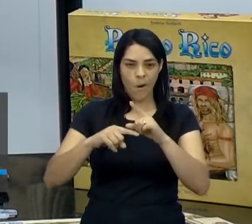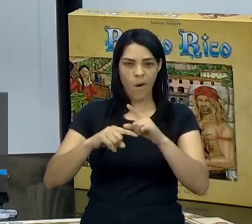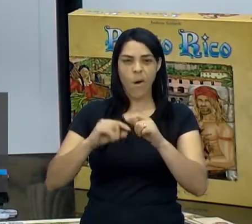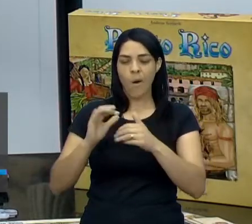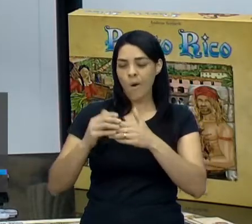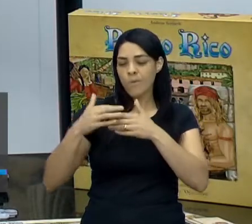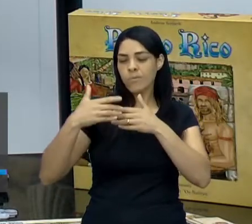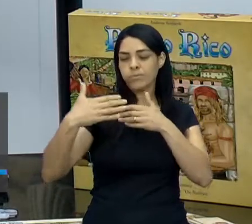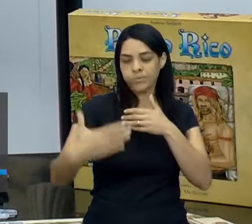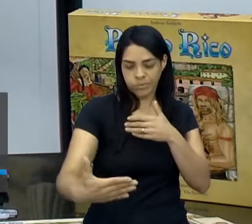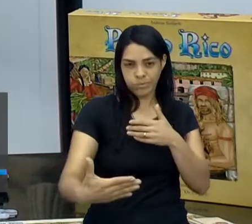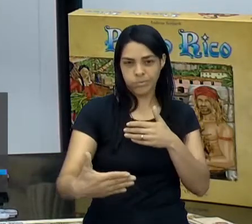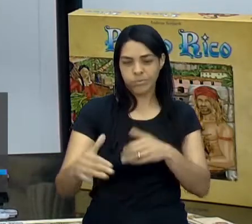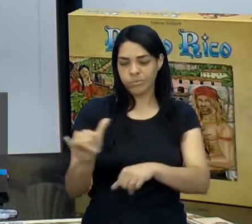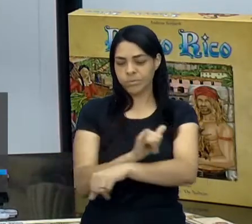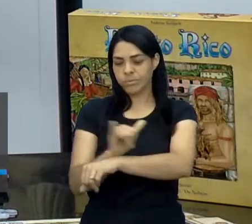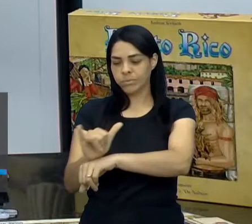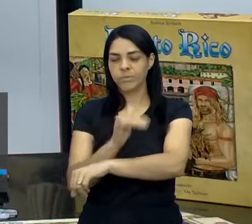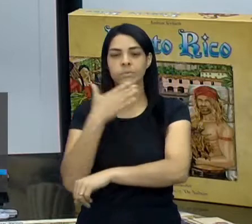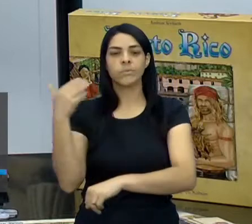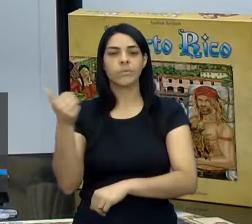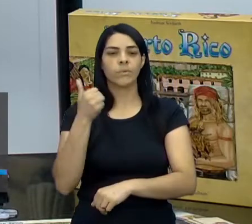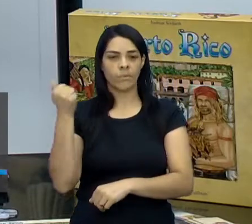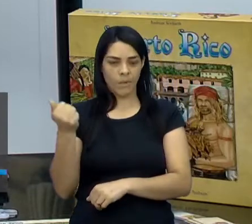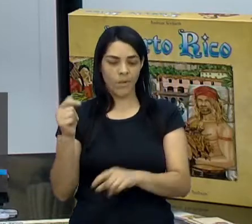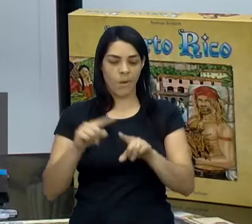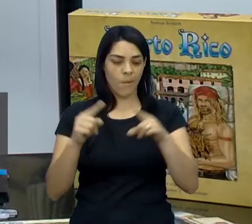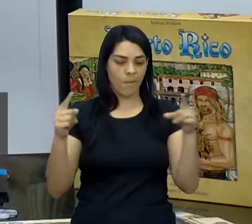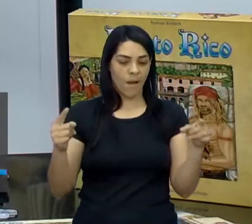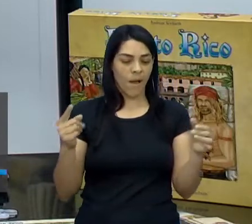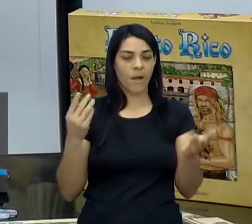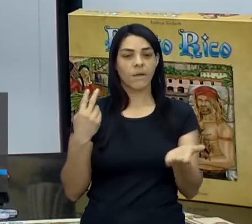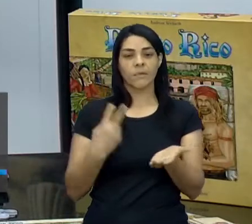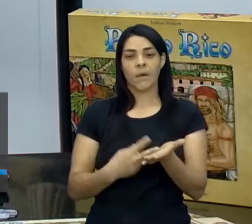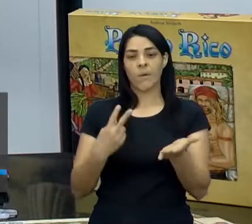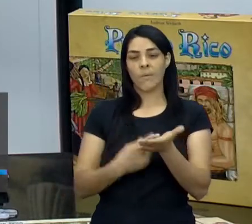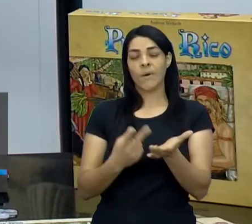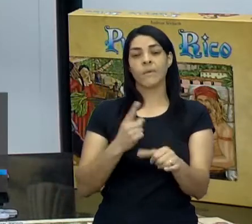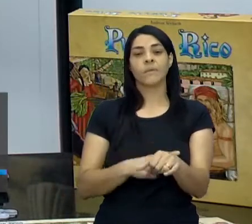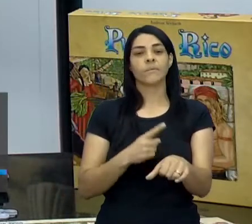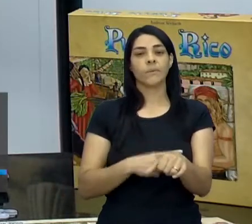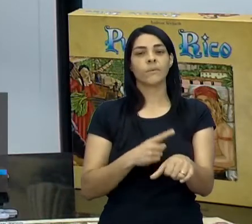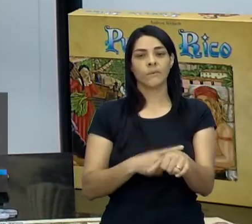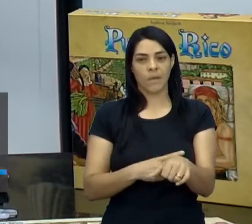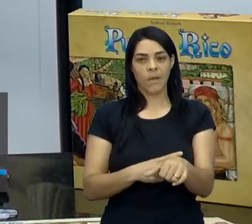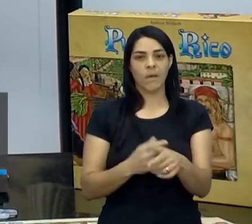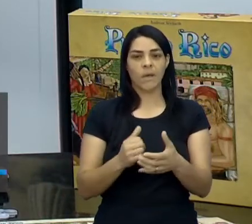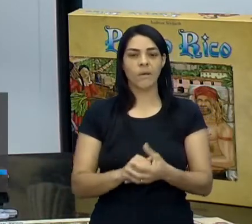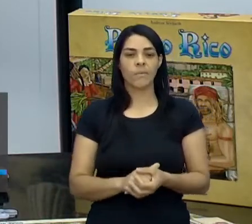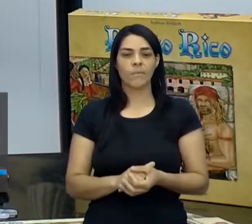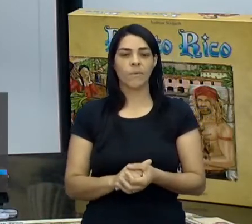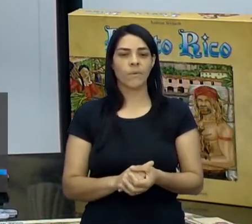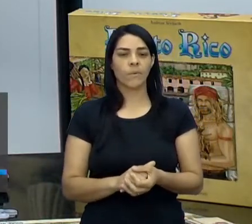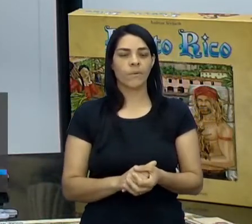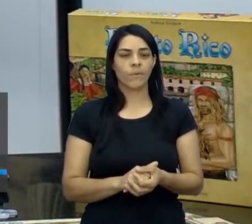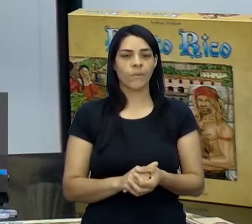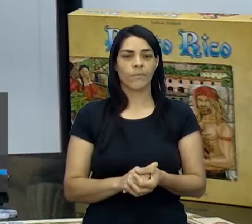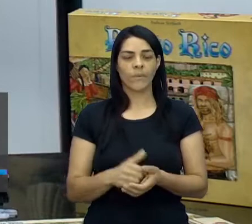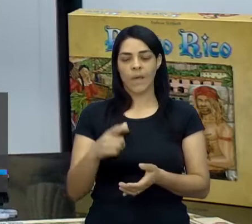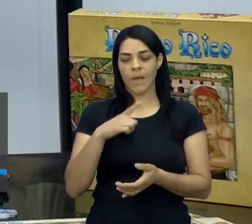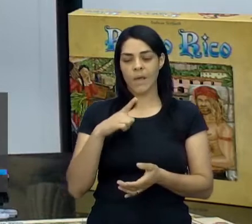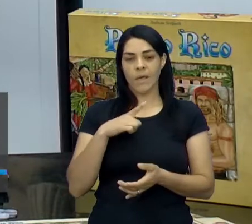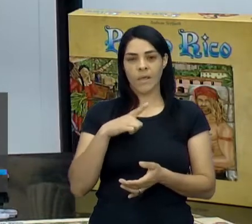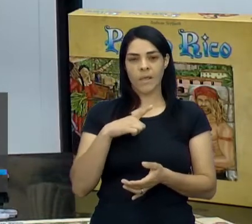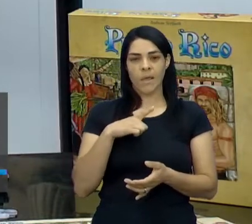possibilidades estratégicas do jogo. Só que, ao mesmo tempo, o Agrícola também tem uma versão família,